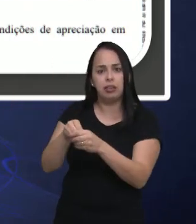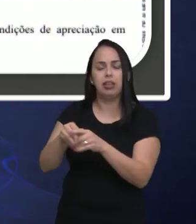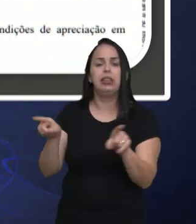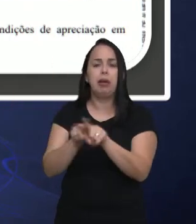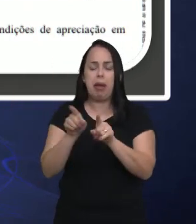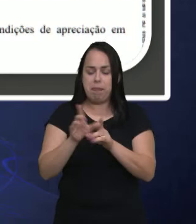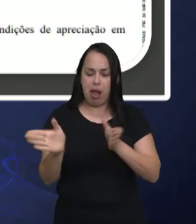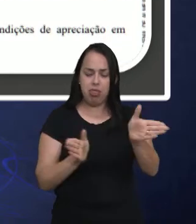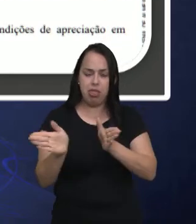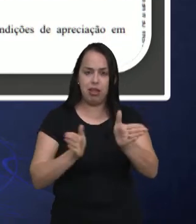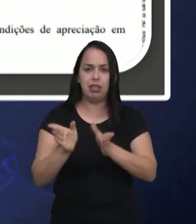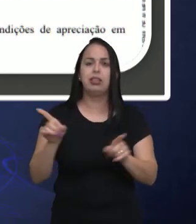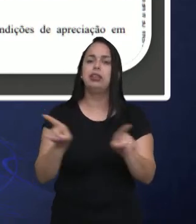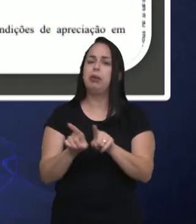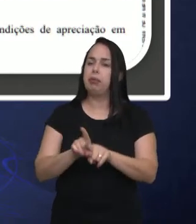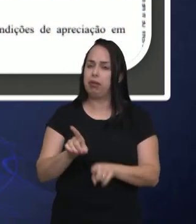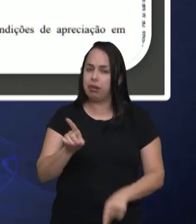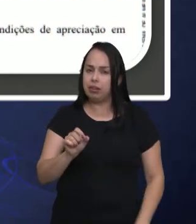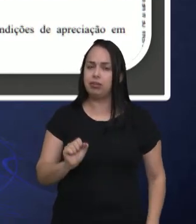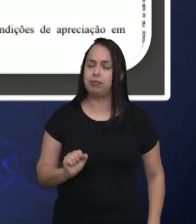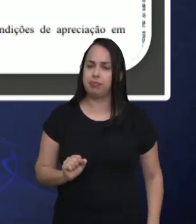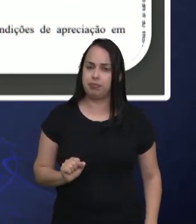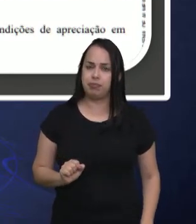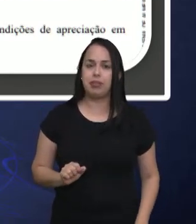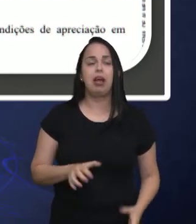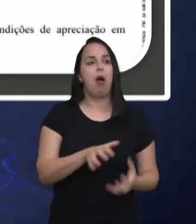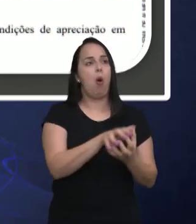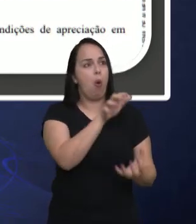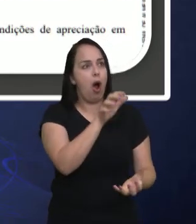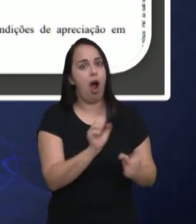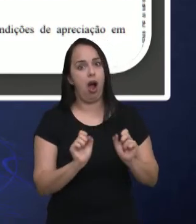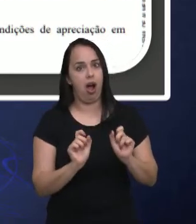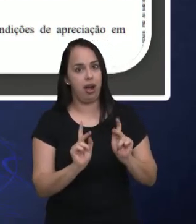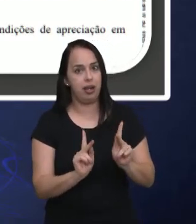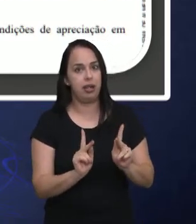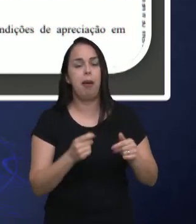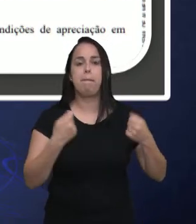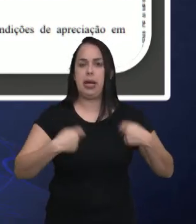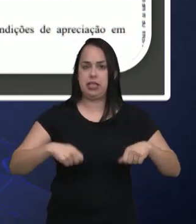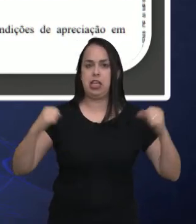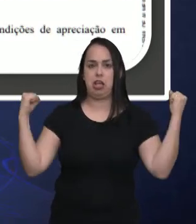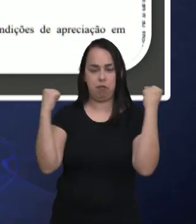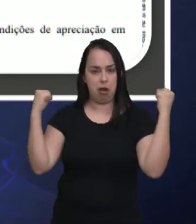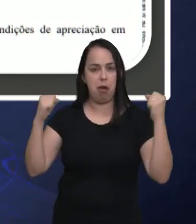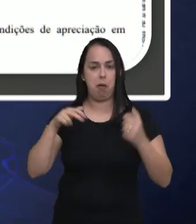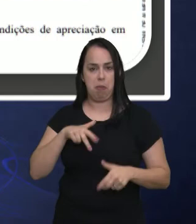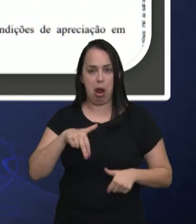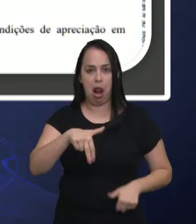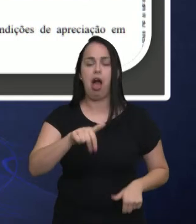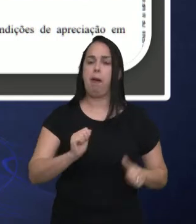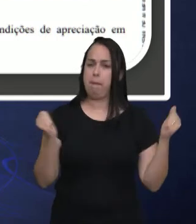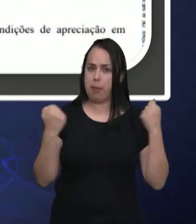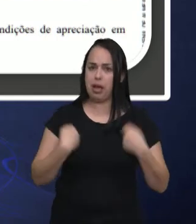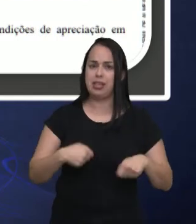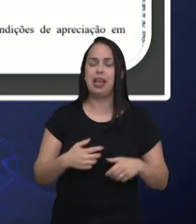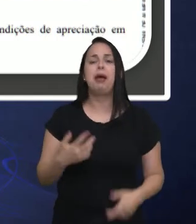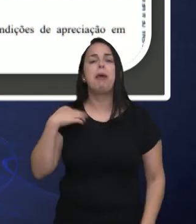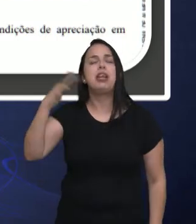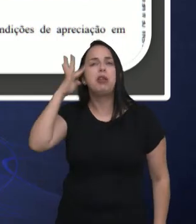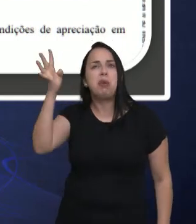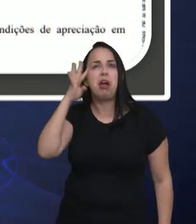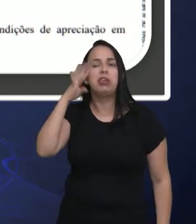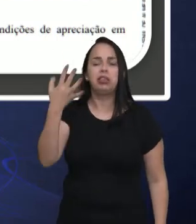deficientes, os idosos. Tudo bem que todos os idosos têm que fazer ginástica, têm que andar, caminhar. Agora,